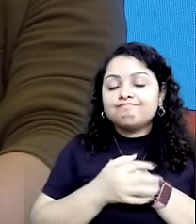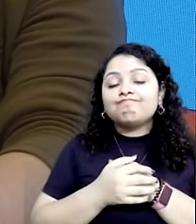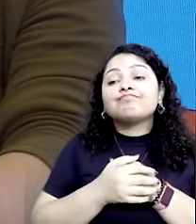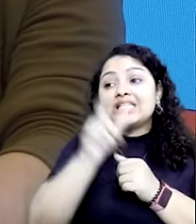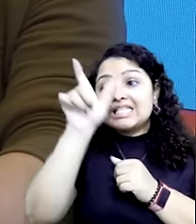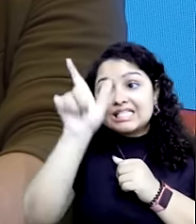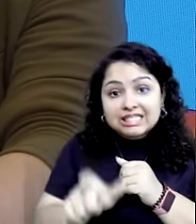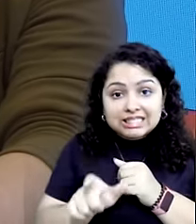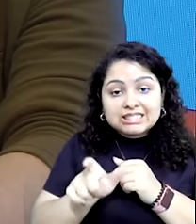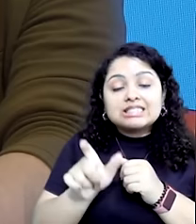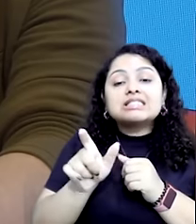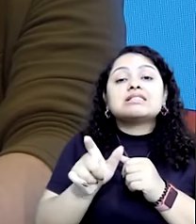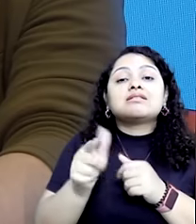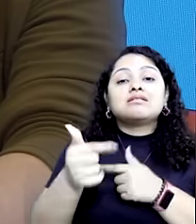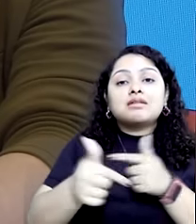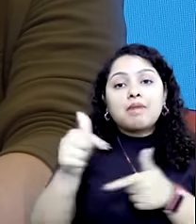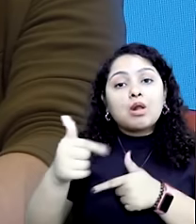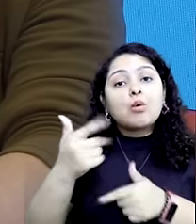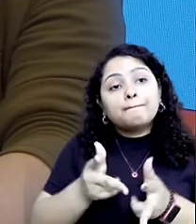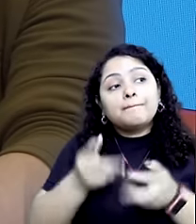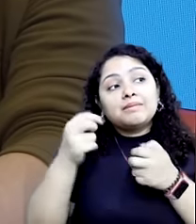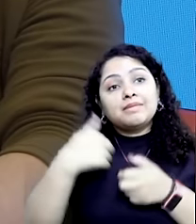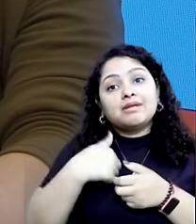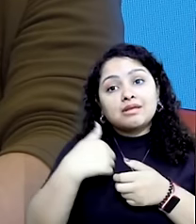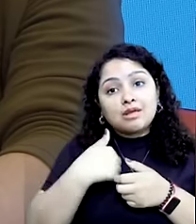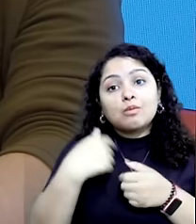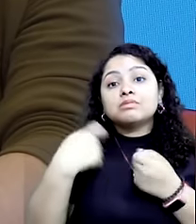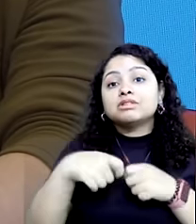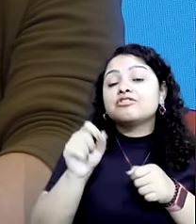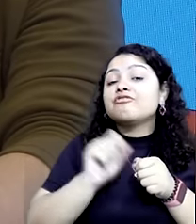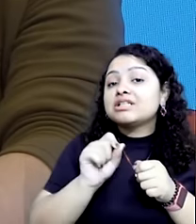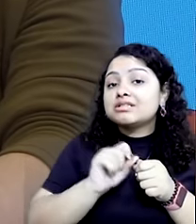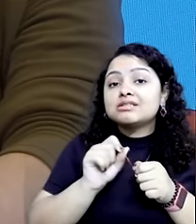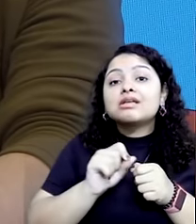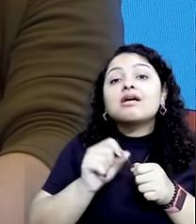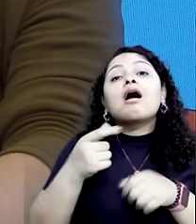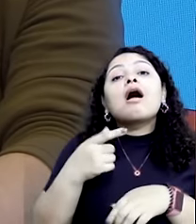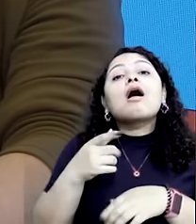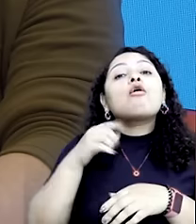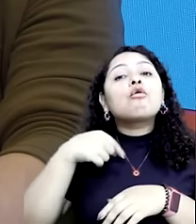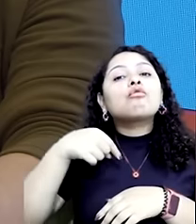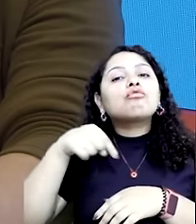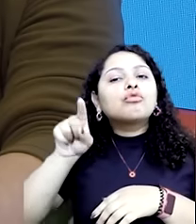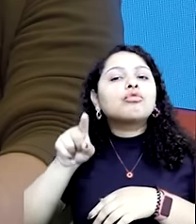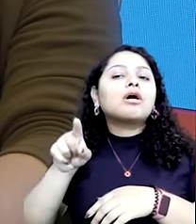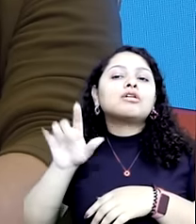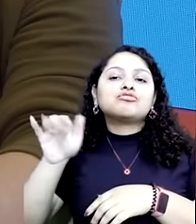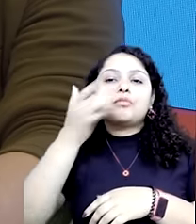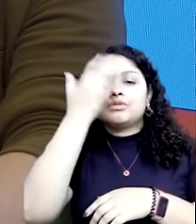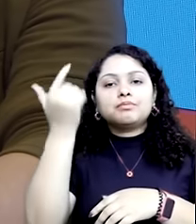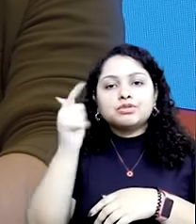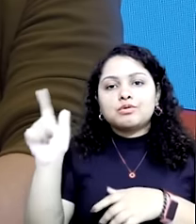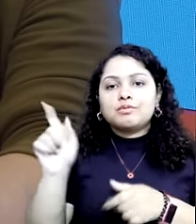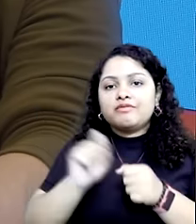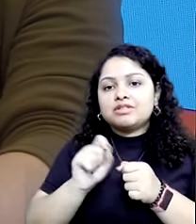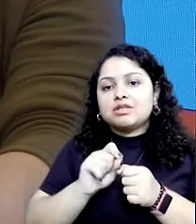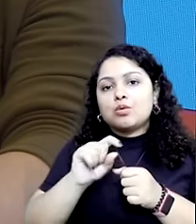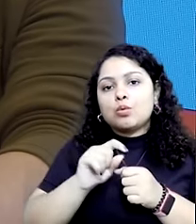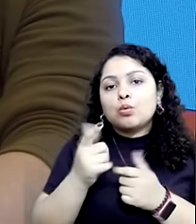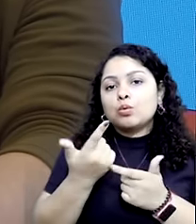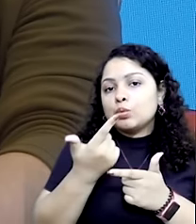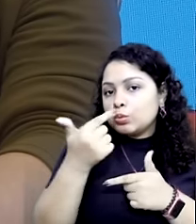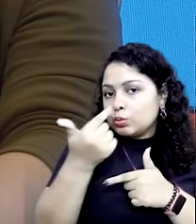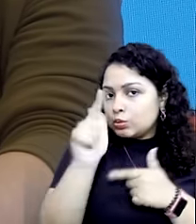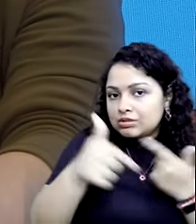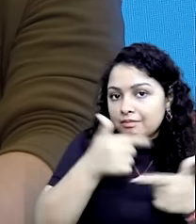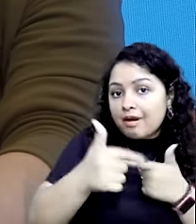E aí eu vou para essa parte então às vezes ele acaba contratando alguém para fazer uma outra função E aí ele aprende e essa função né Essa questão aí de trabalhar fotos vídeos